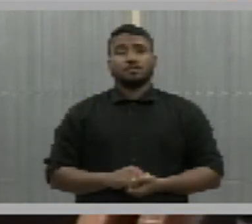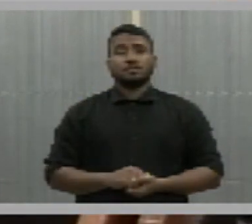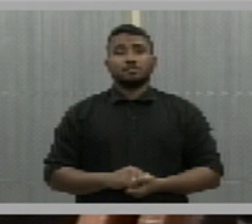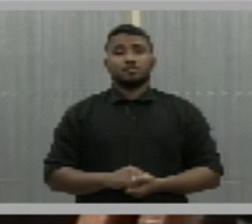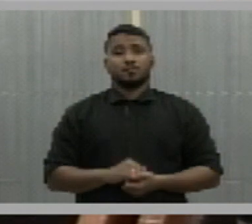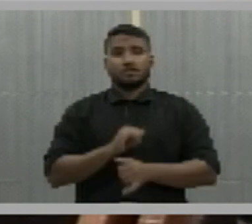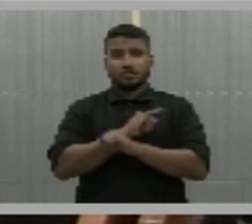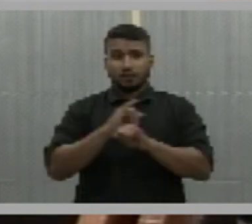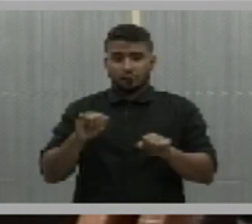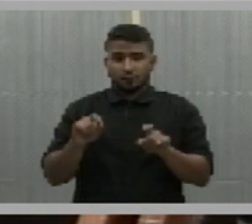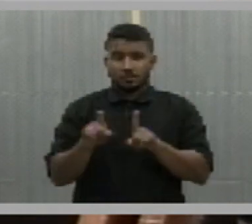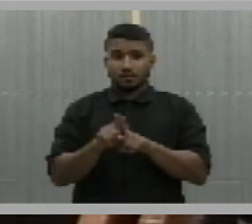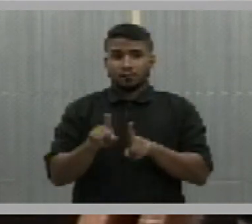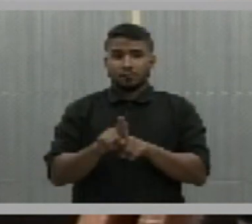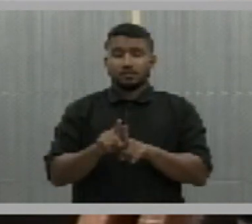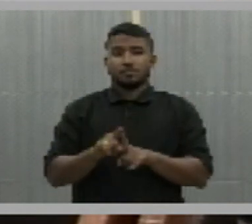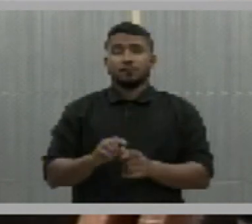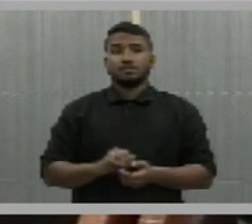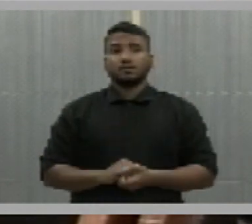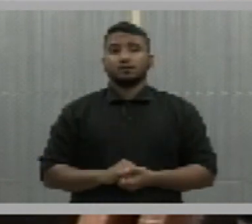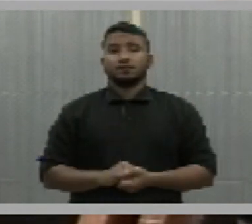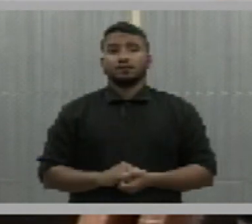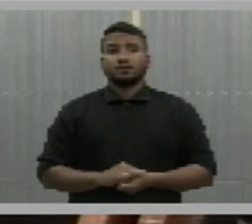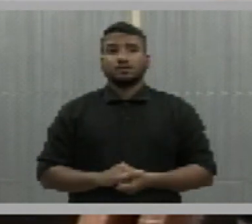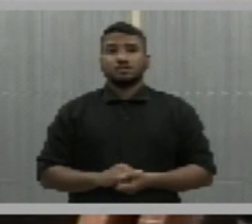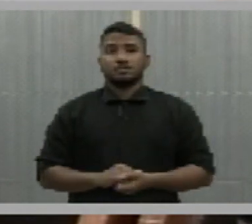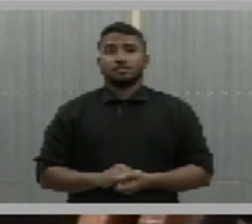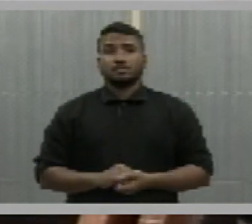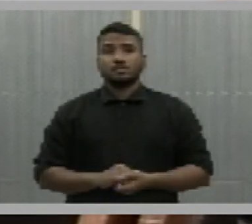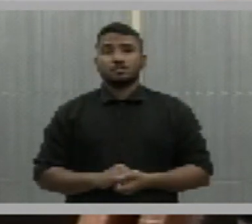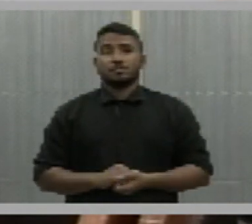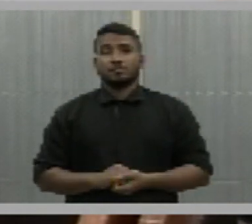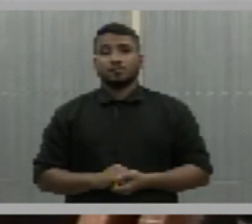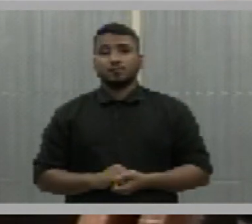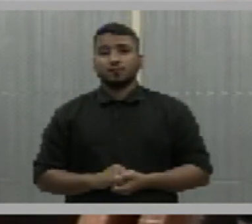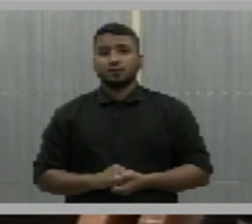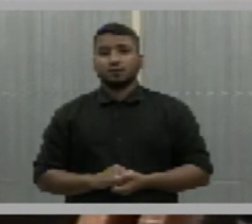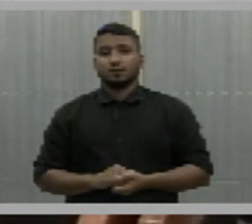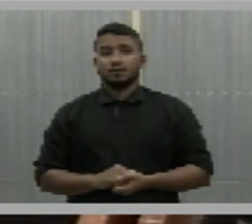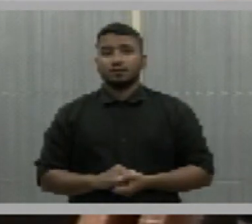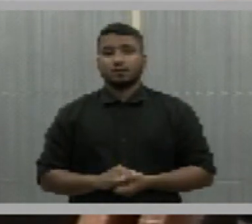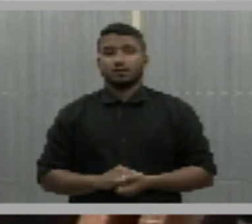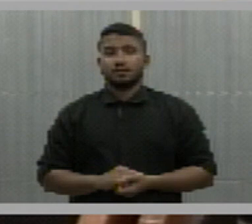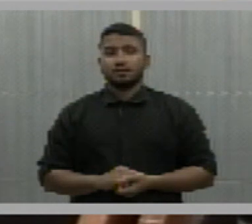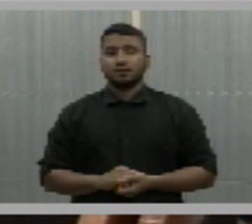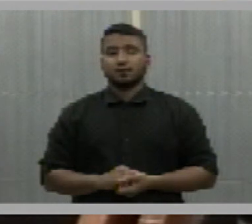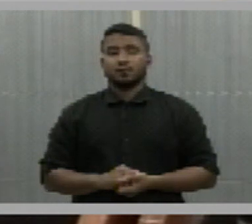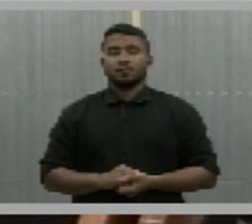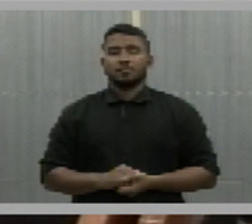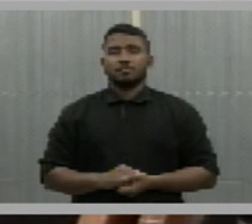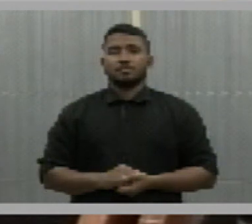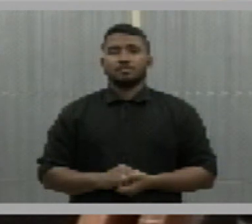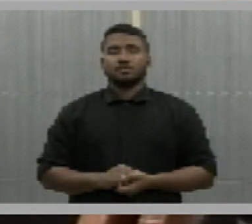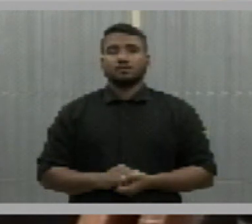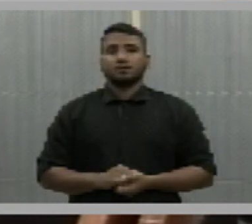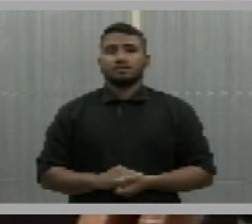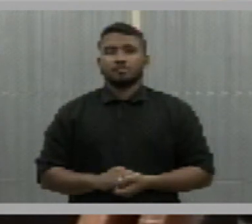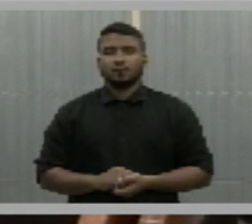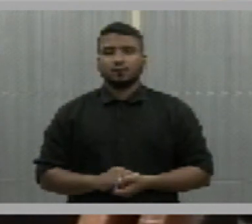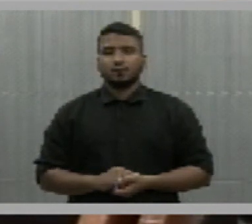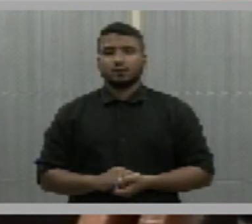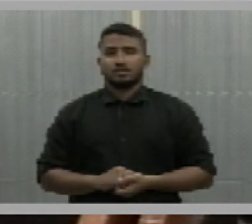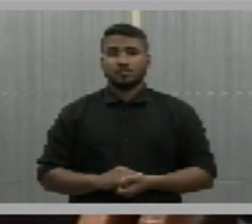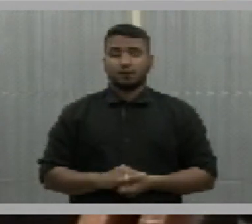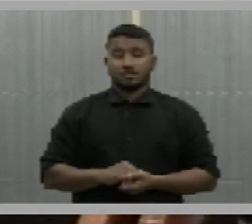também para me reportar, seguindo a fala de Sua Excelência o presidente, deputado Franzé, e do nosso líder de